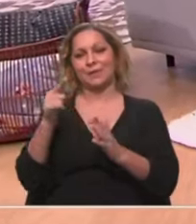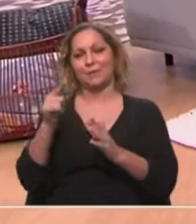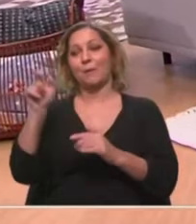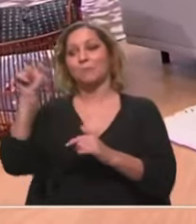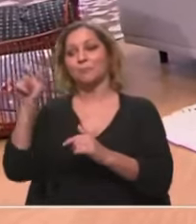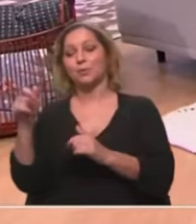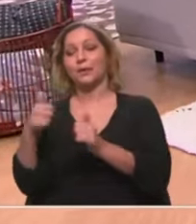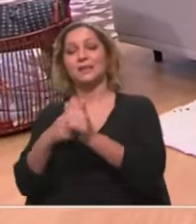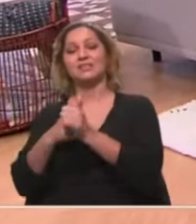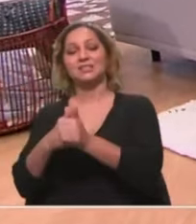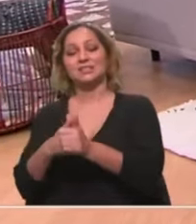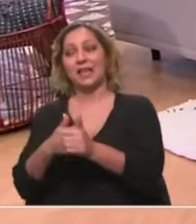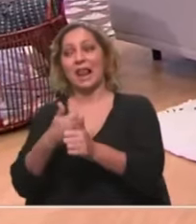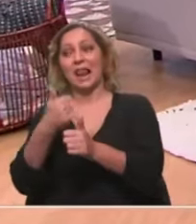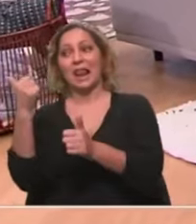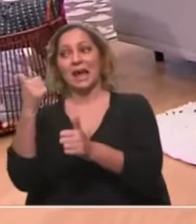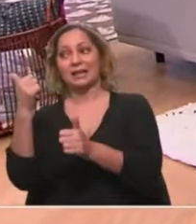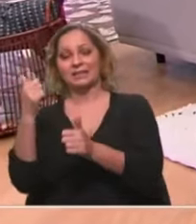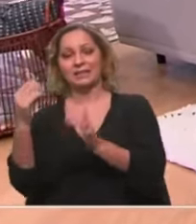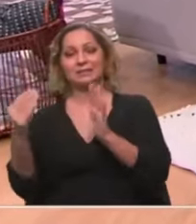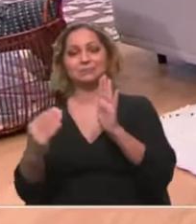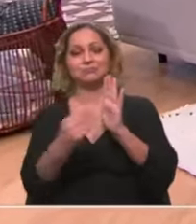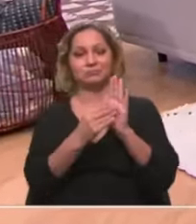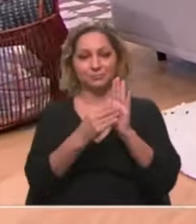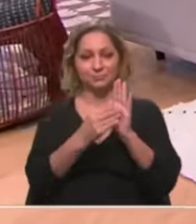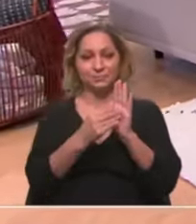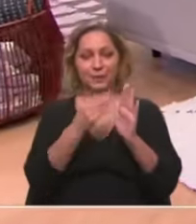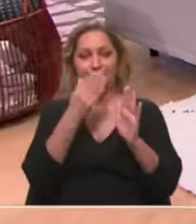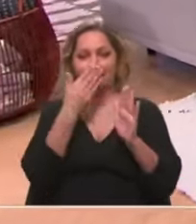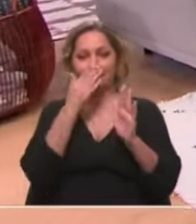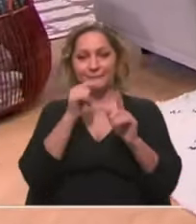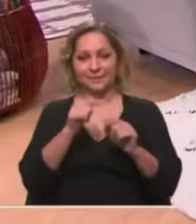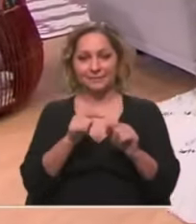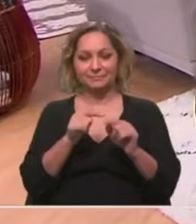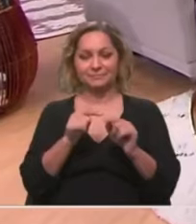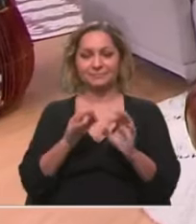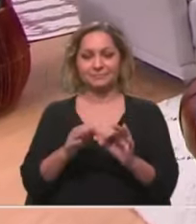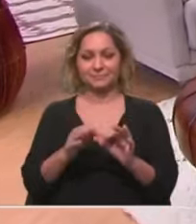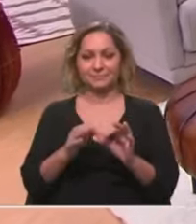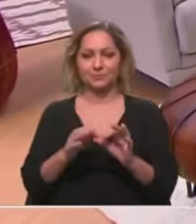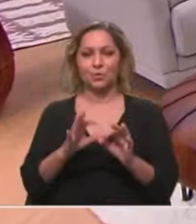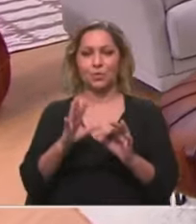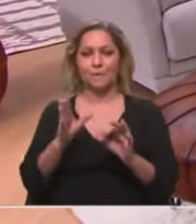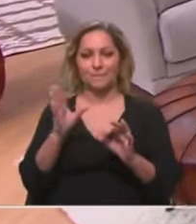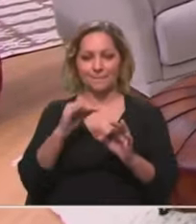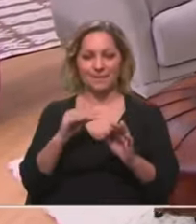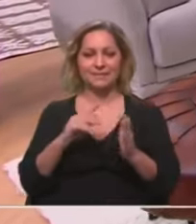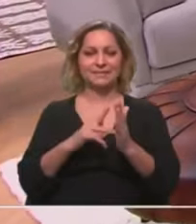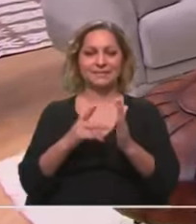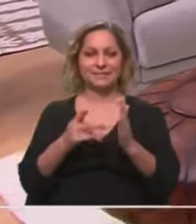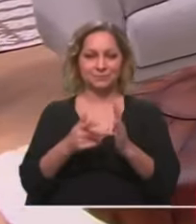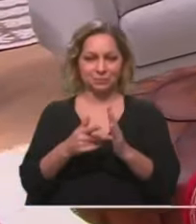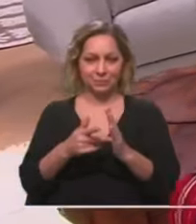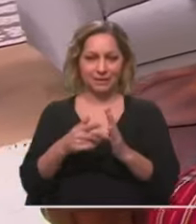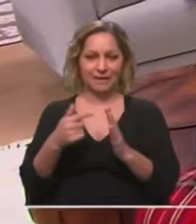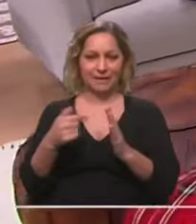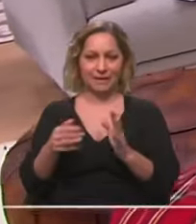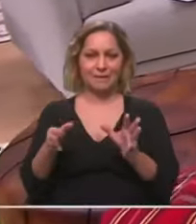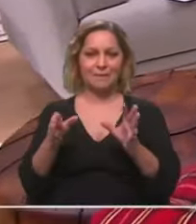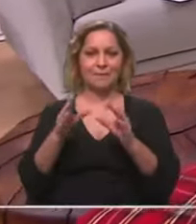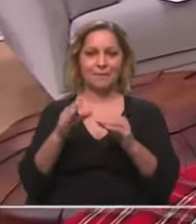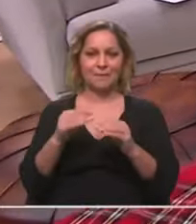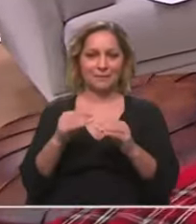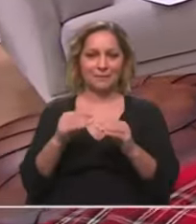atrás que faz o post no Instagram e faz parecer que depois... Por isso, meus caros, trouxeste aí também. Quanto mais tecnologia eu uso, mais tenho que recorrer